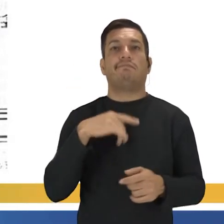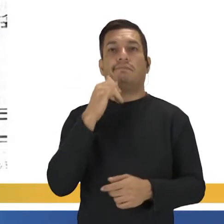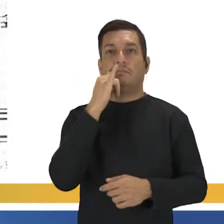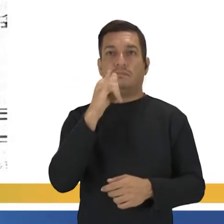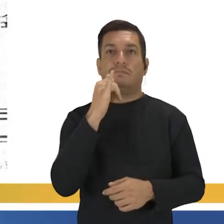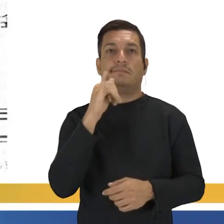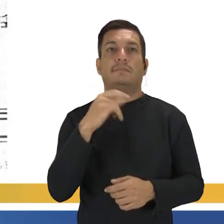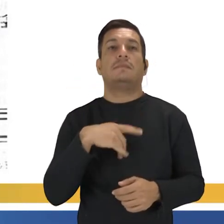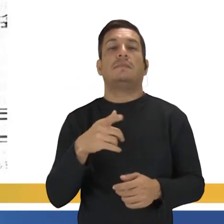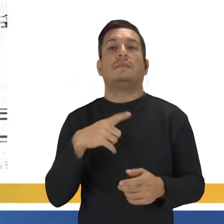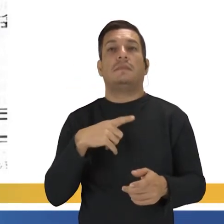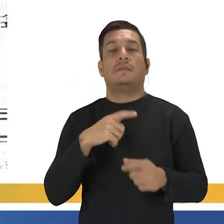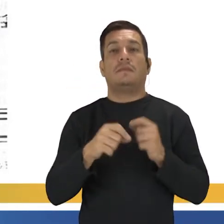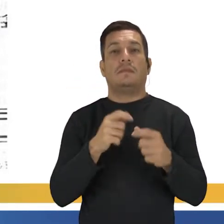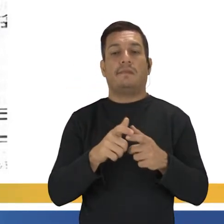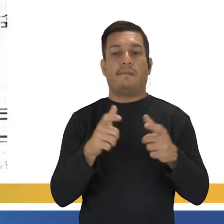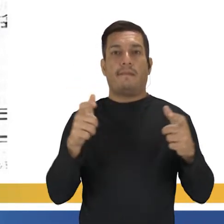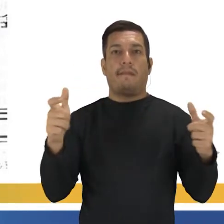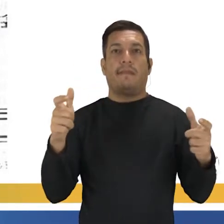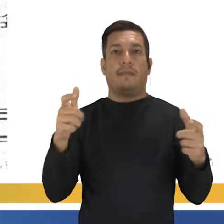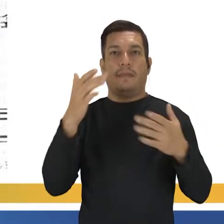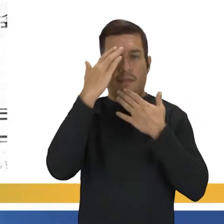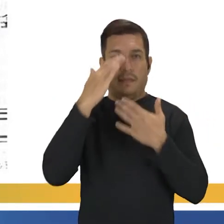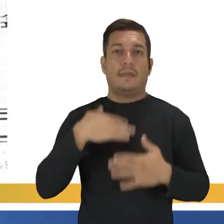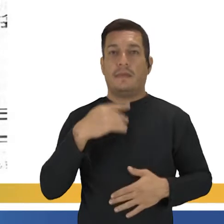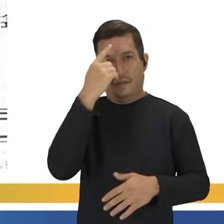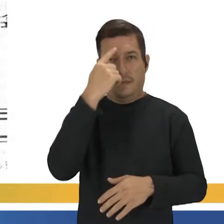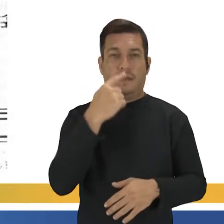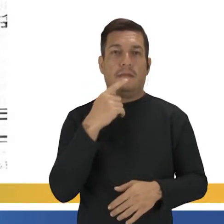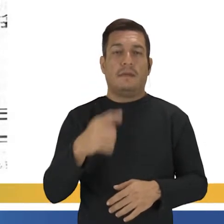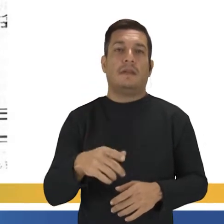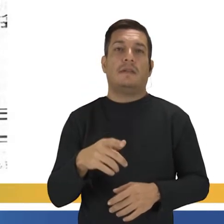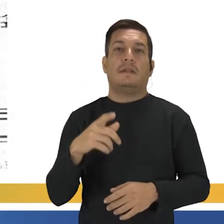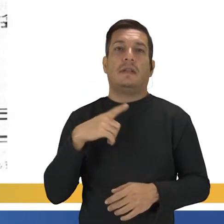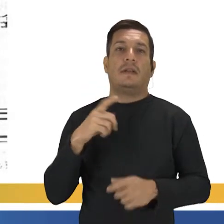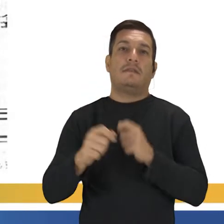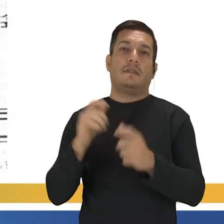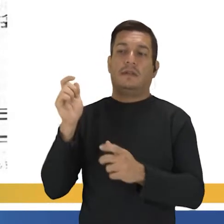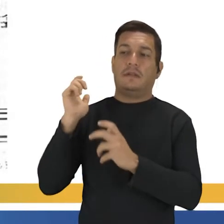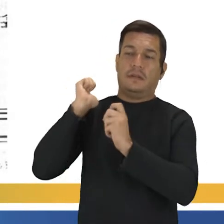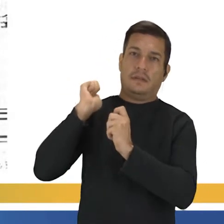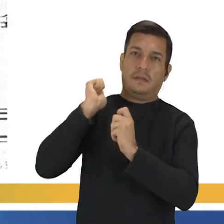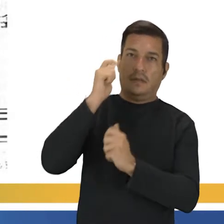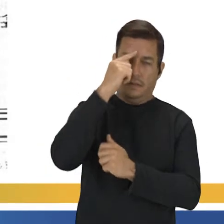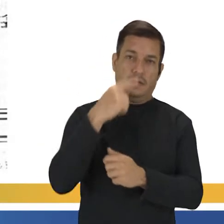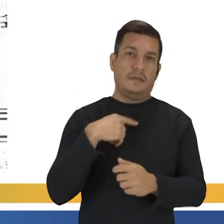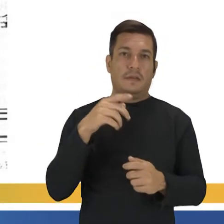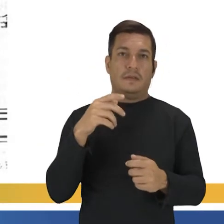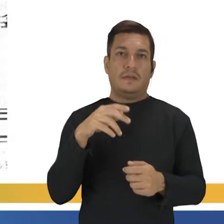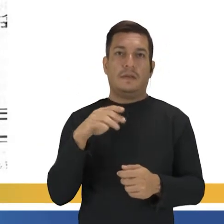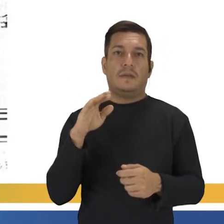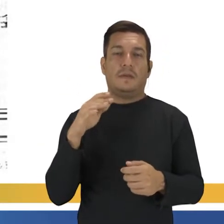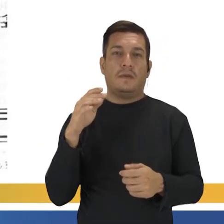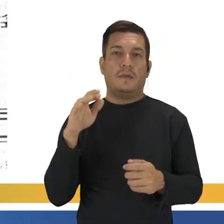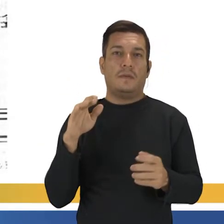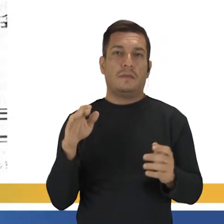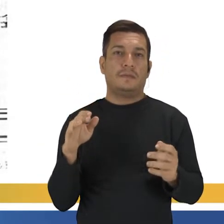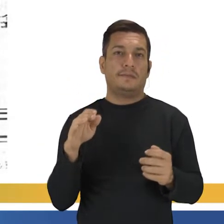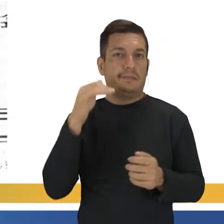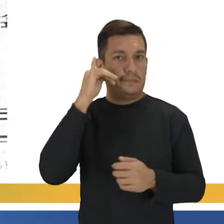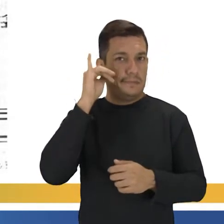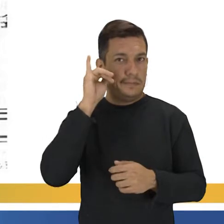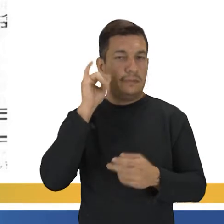capacidade de performance em função da depleção das reservas energéticas, que nós vimos nas aulas 1 e 2. Quando é dado um tempo